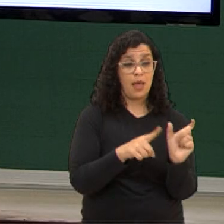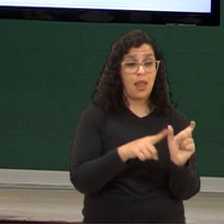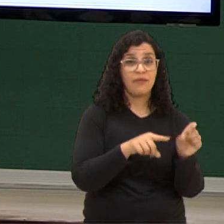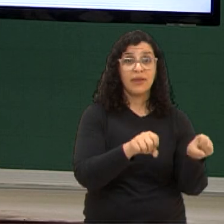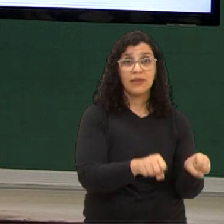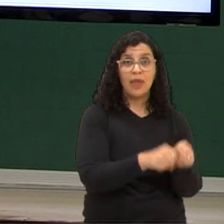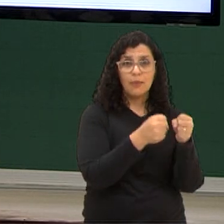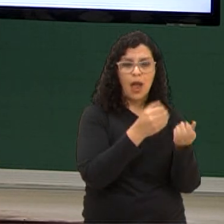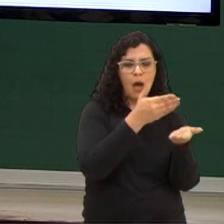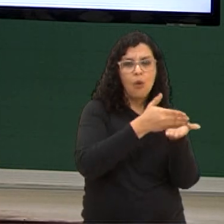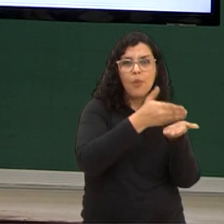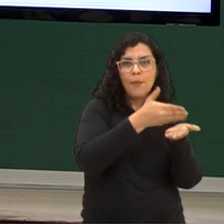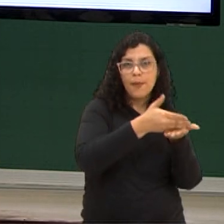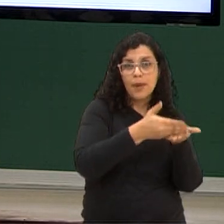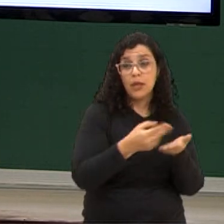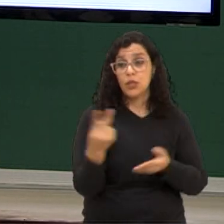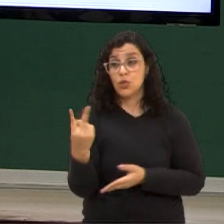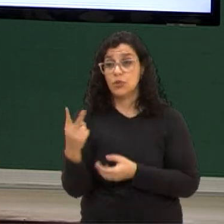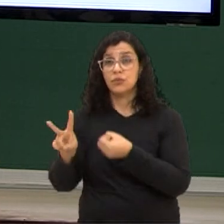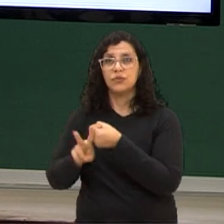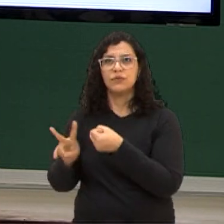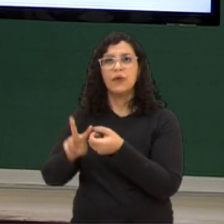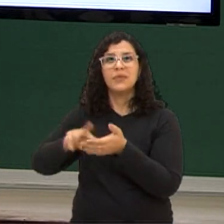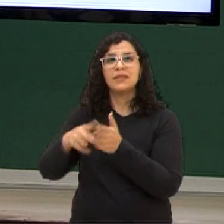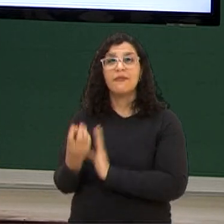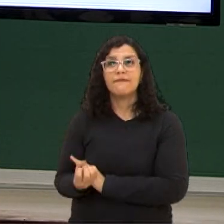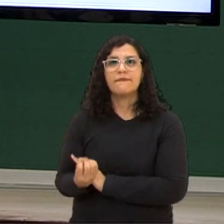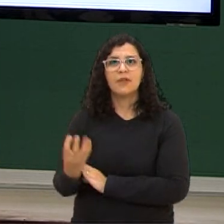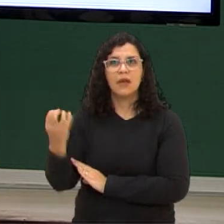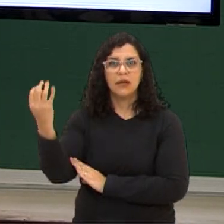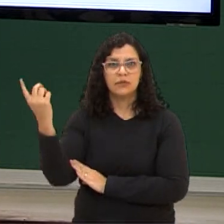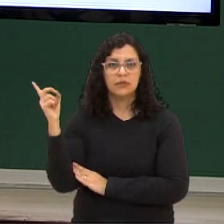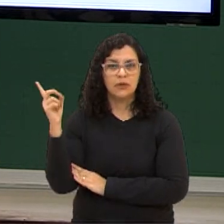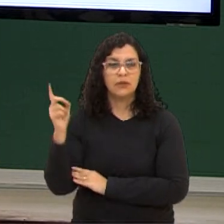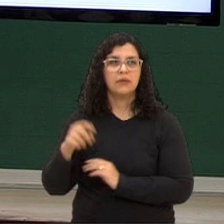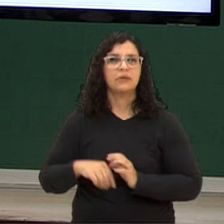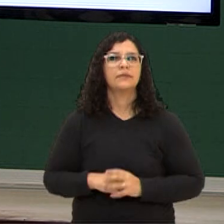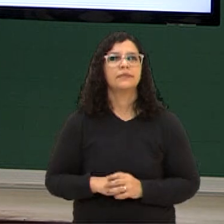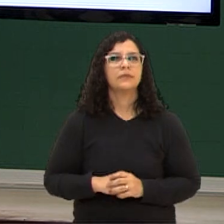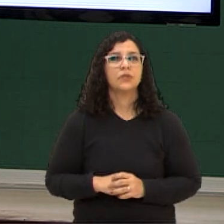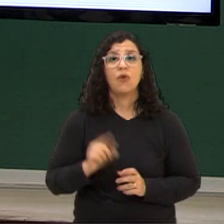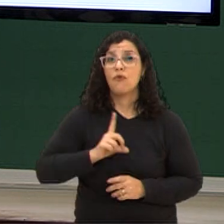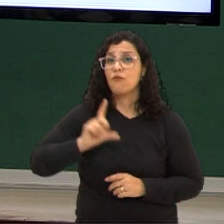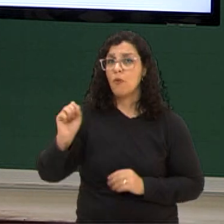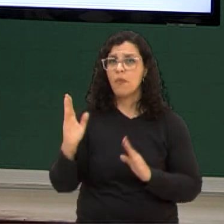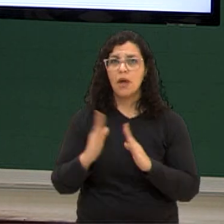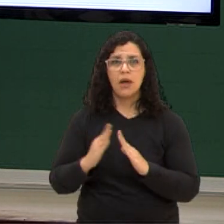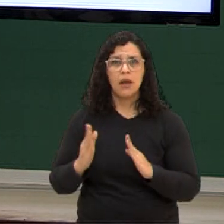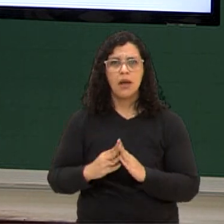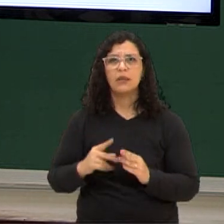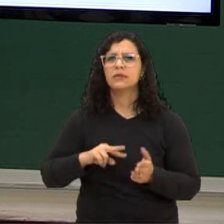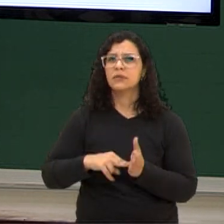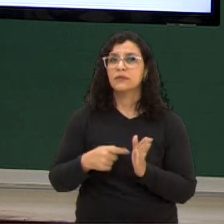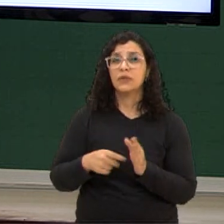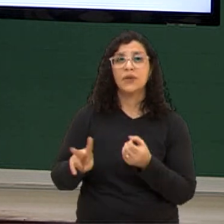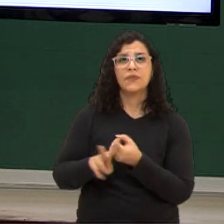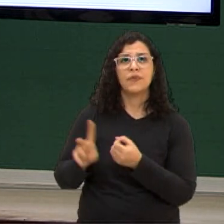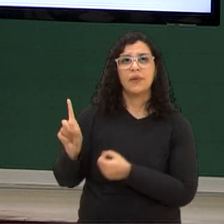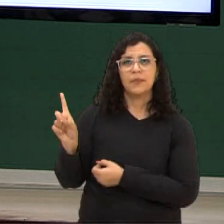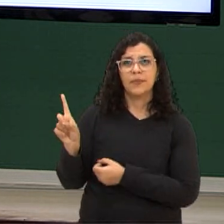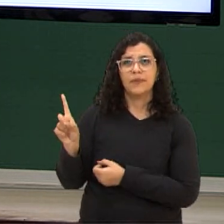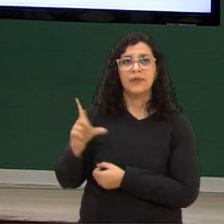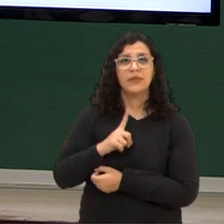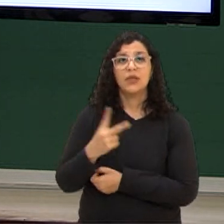ir, né? Eu vou no voo das 3 da tarde, ou vou embora, né? Aqui utilizamos o verbo